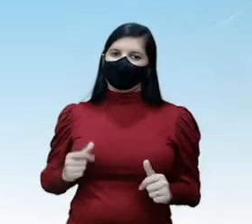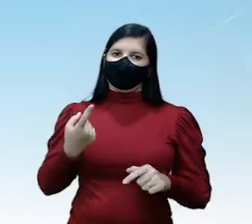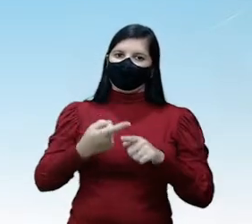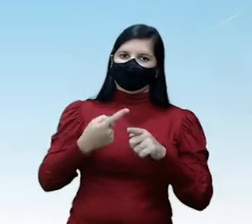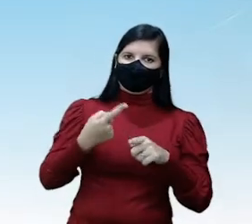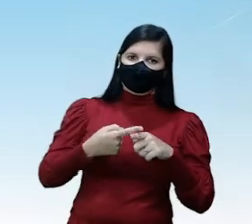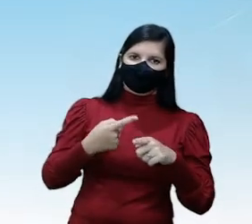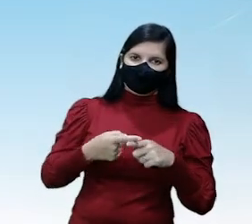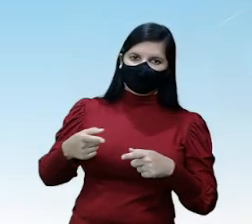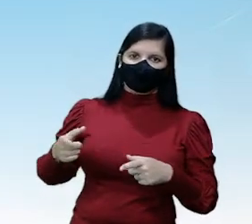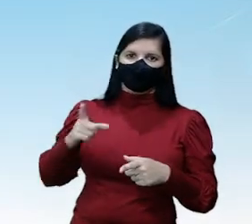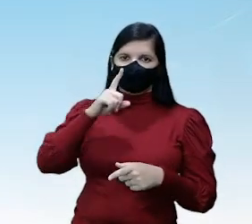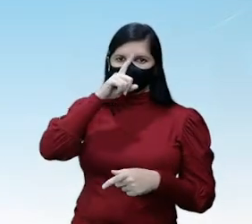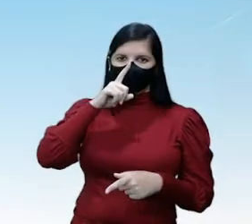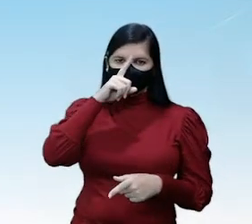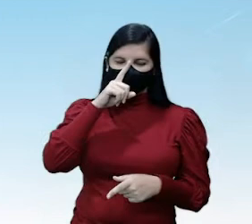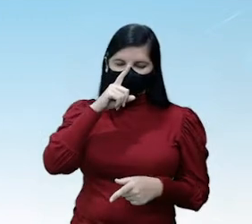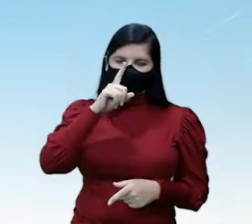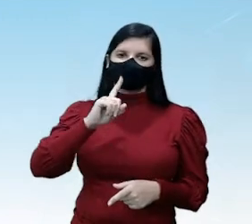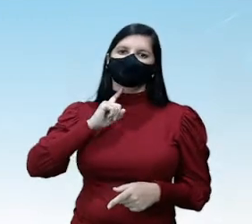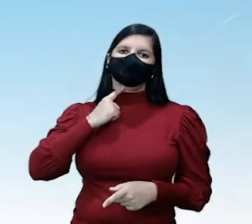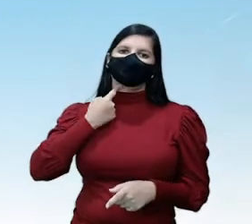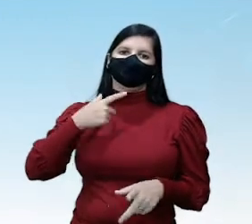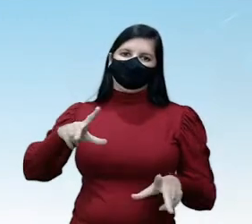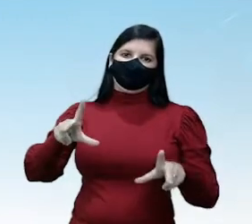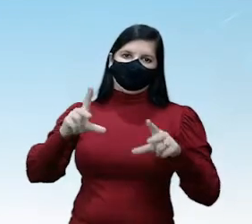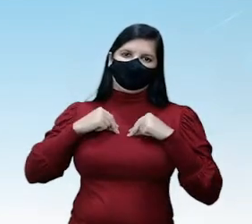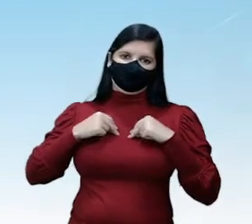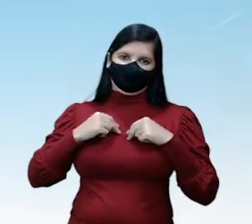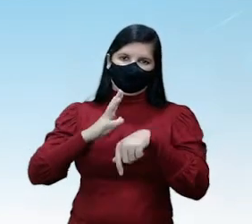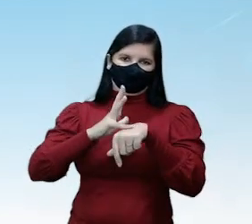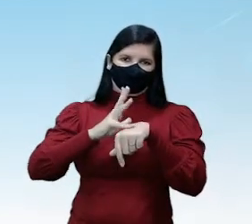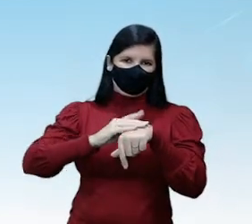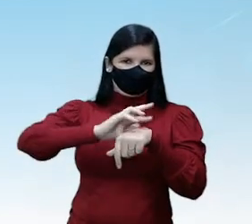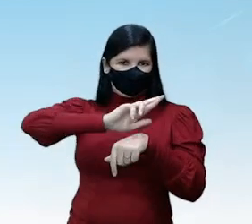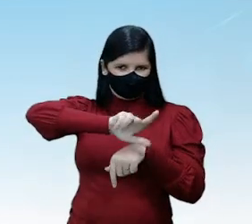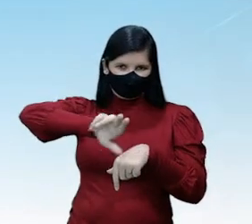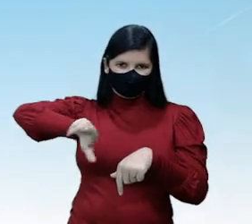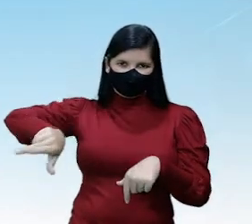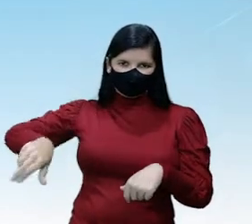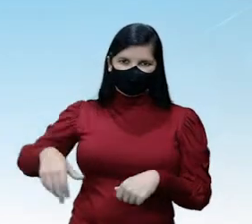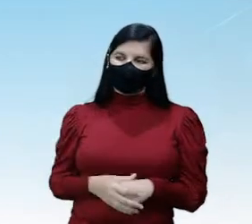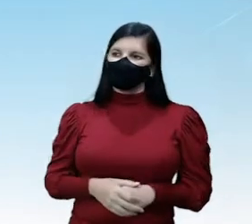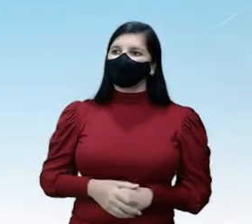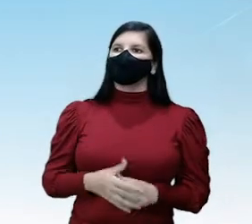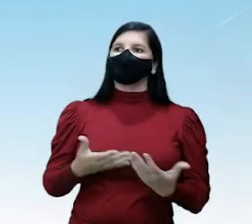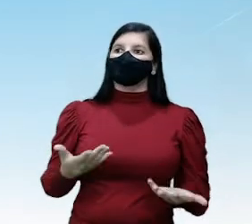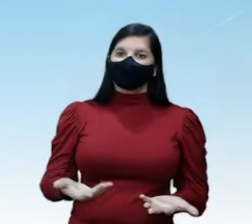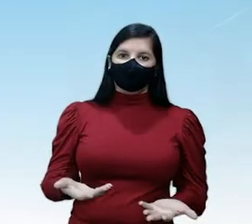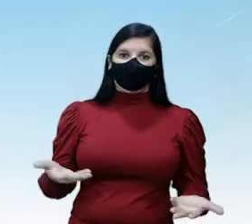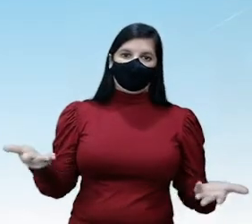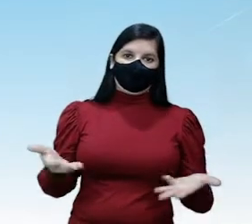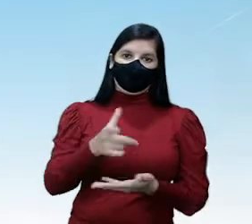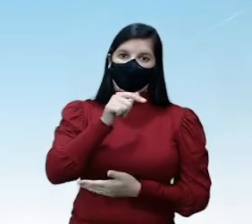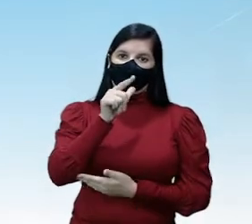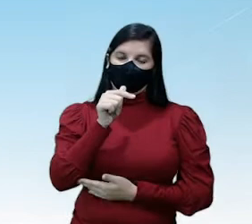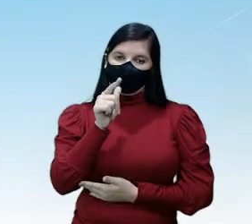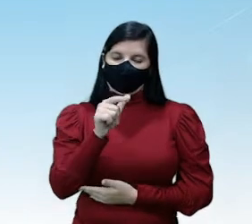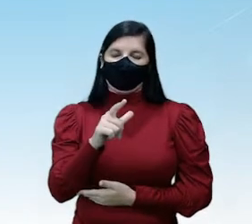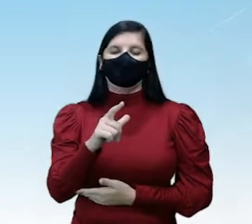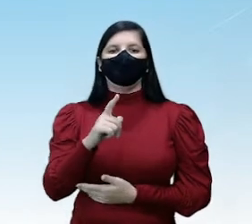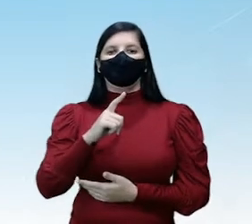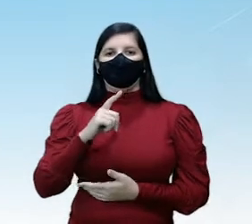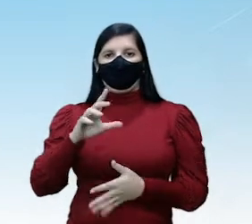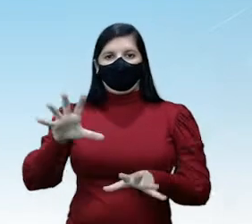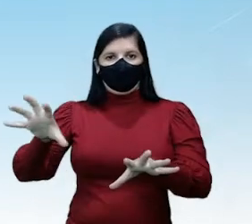existe ali um risco de contaminação por inúmeras doenças. E nessa primeira etapa, a água ela vai